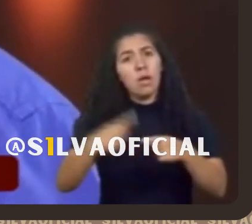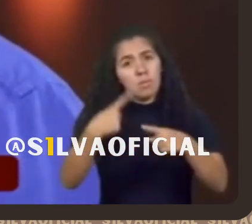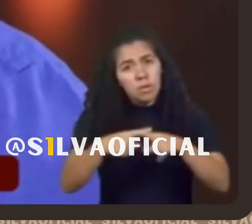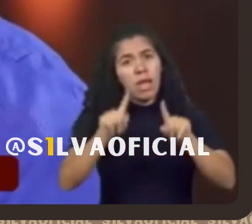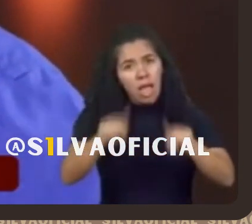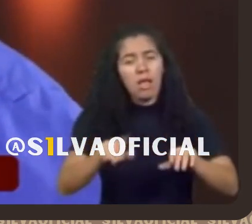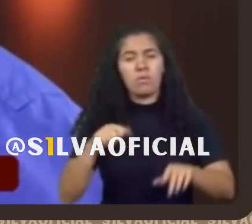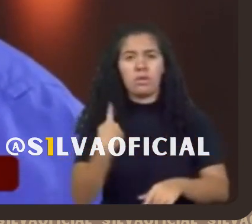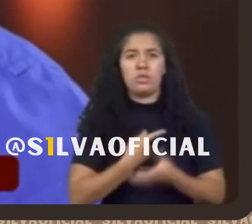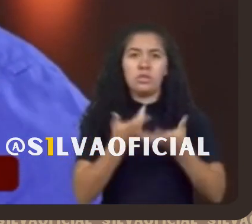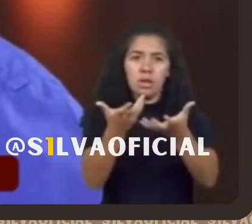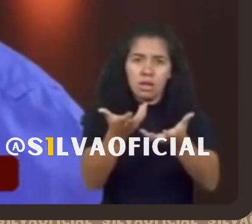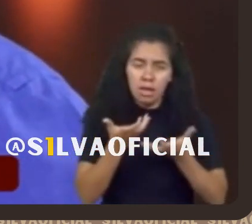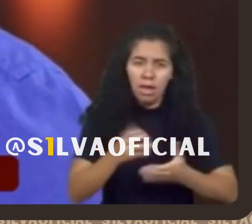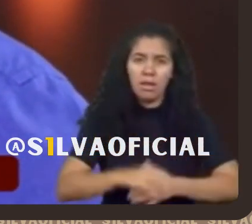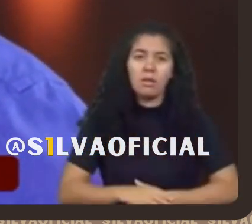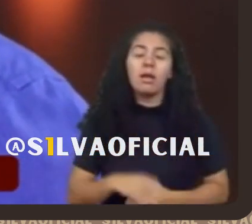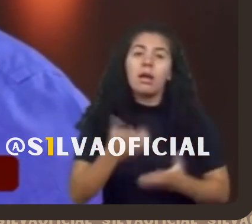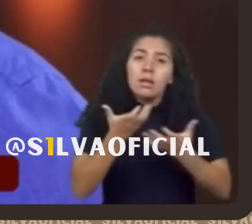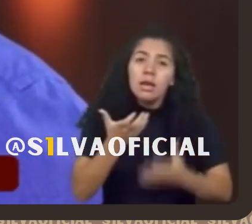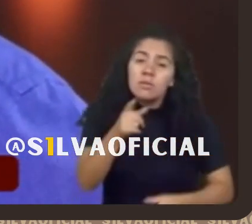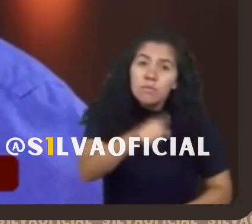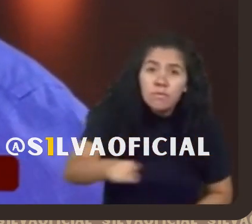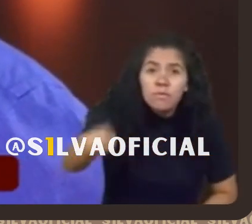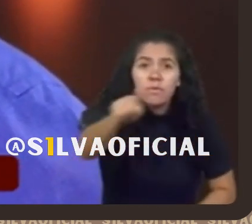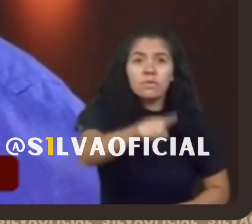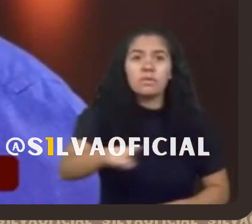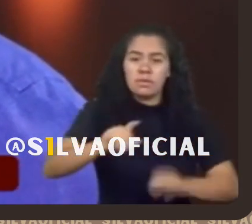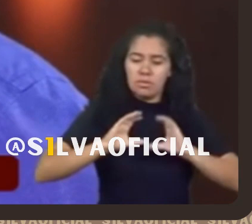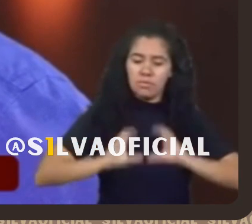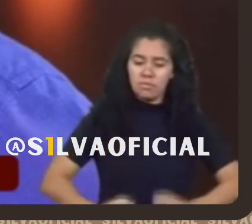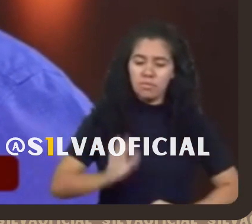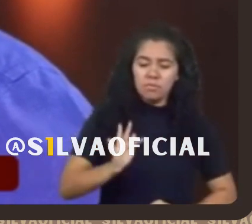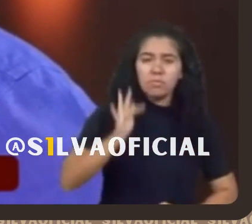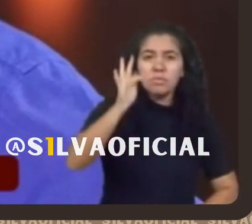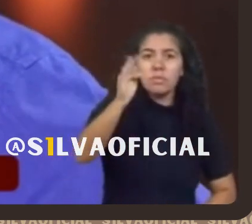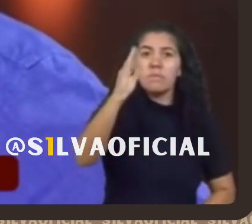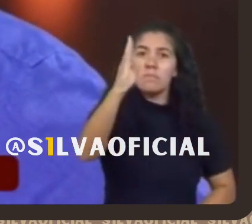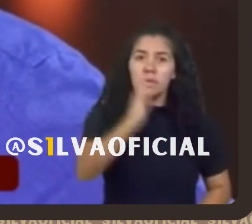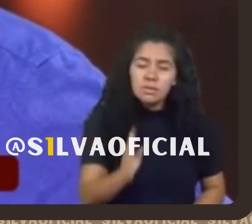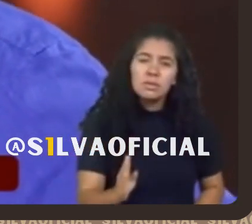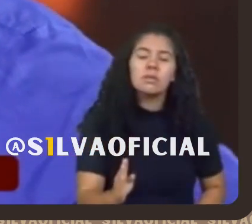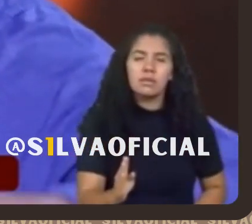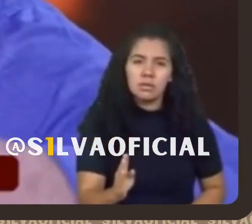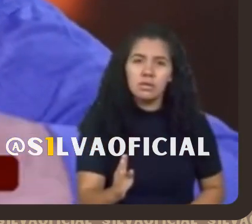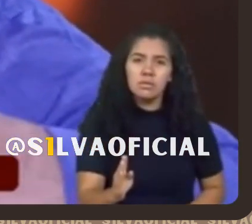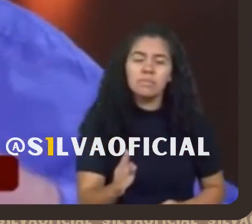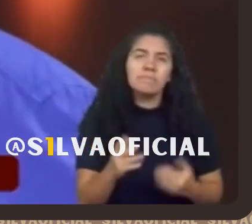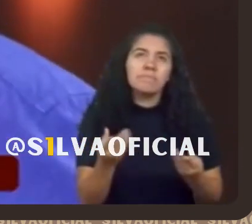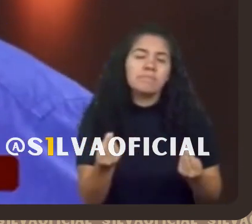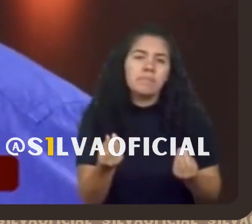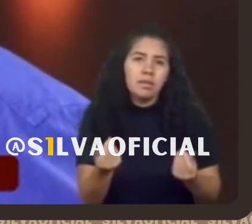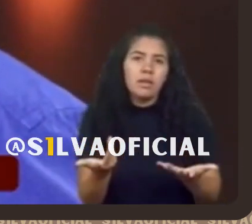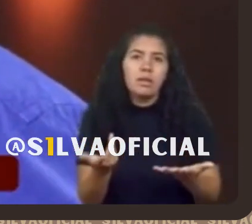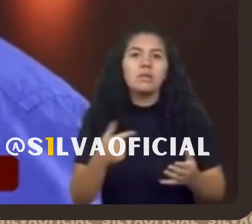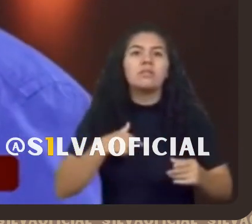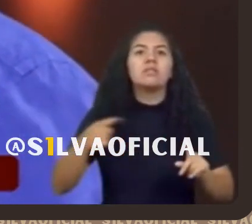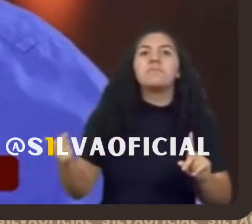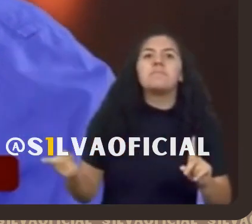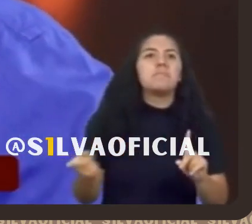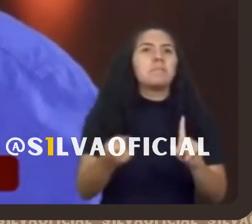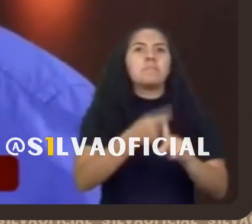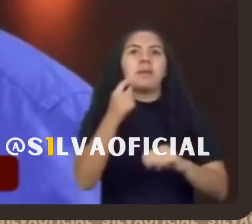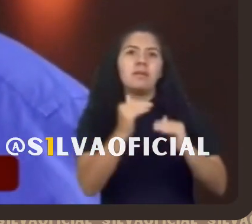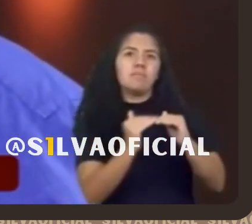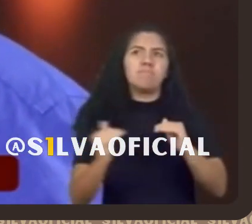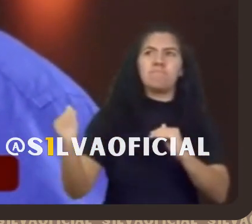nós queremos que você seja um cidadão brasileiro sabe e eu diria de primeira categoria porque o Brasil